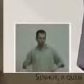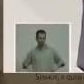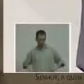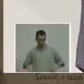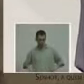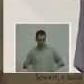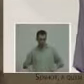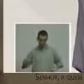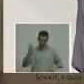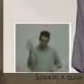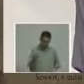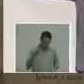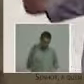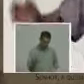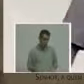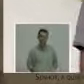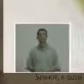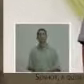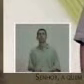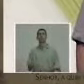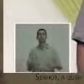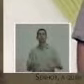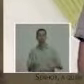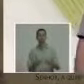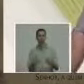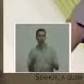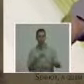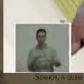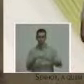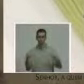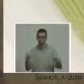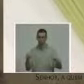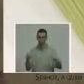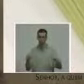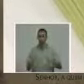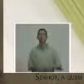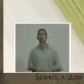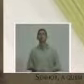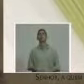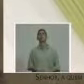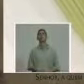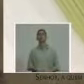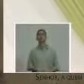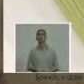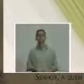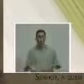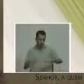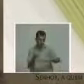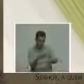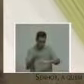A Sara que casou com Tobias, meu Deus do céu, essa presidente vitalícia do